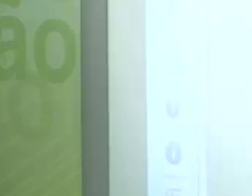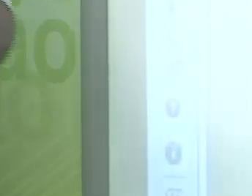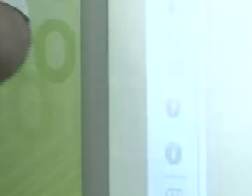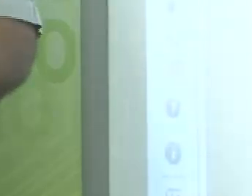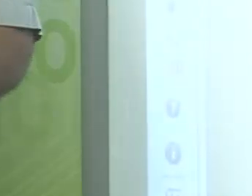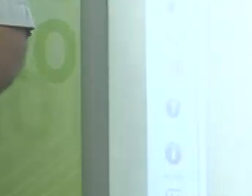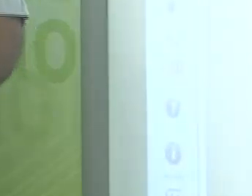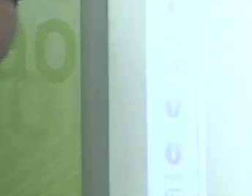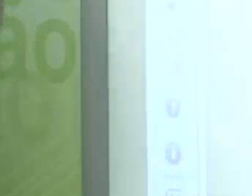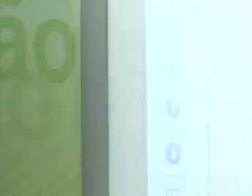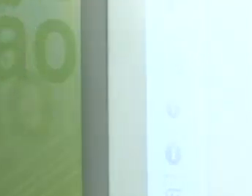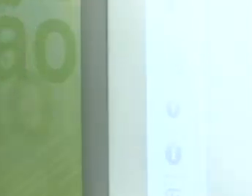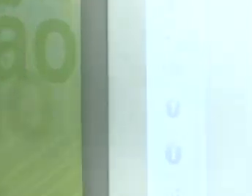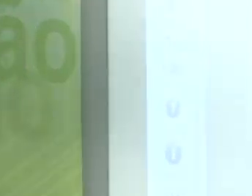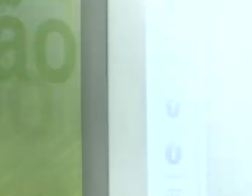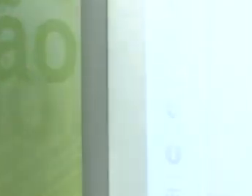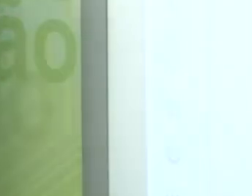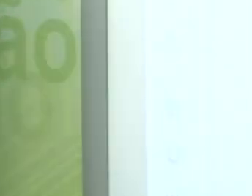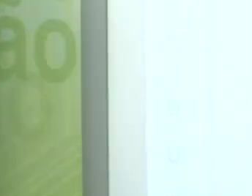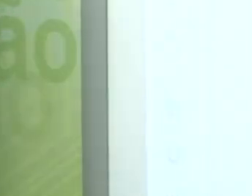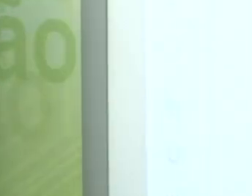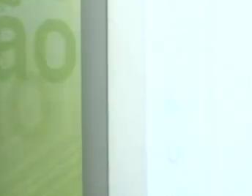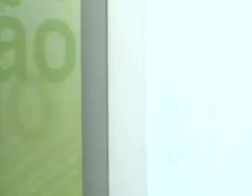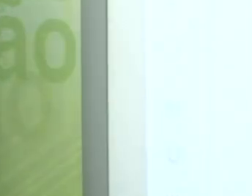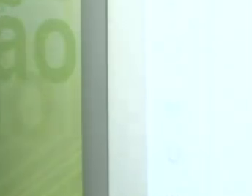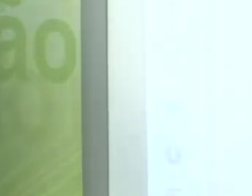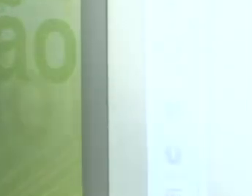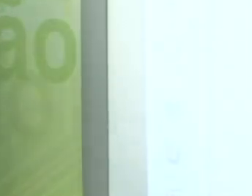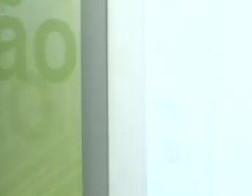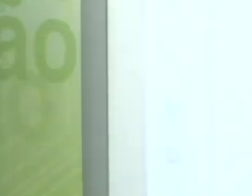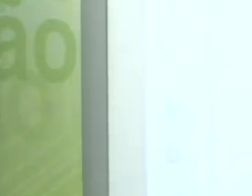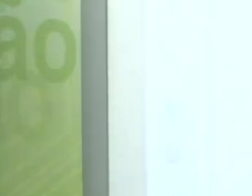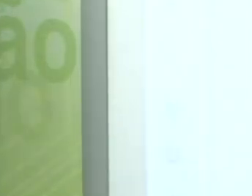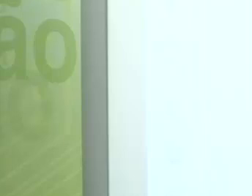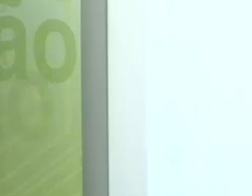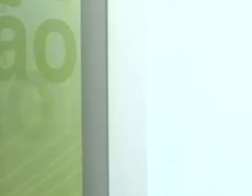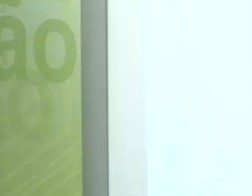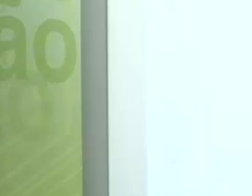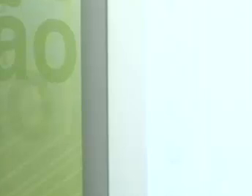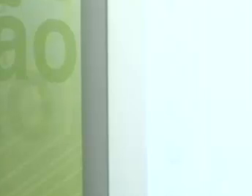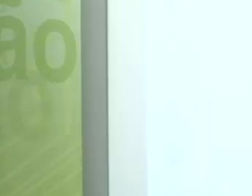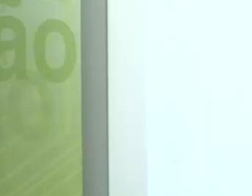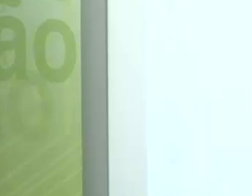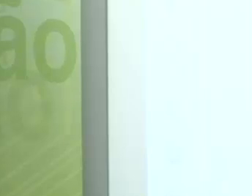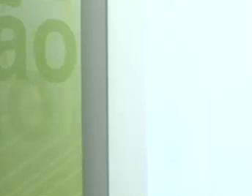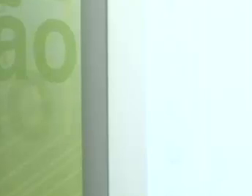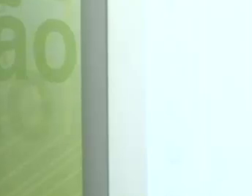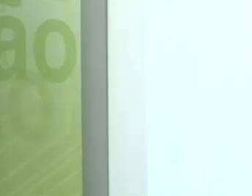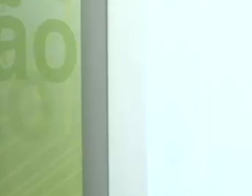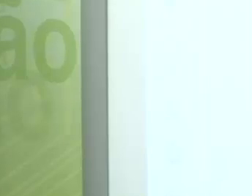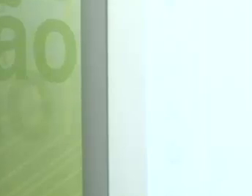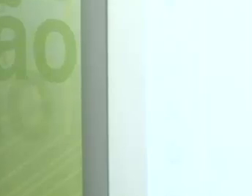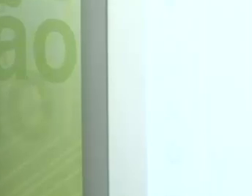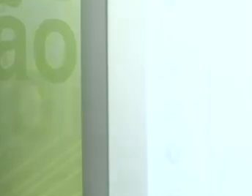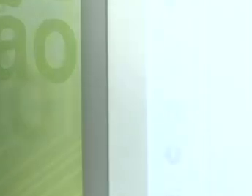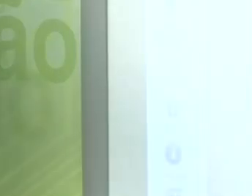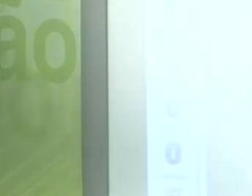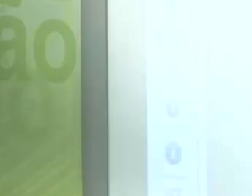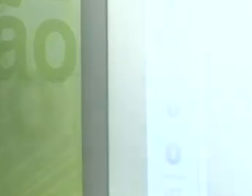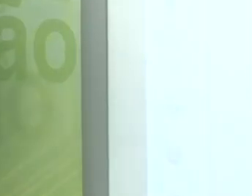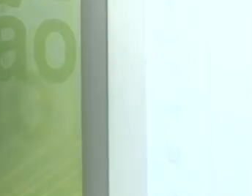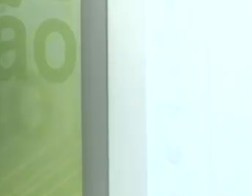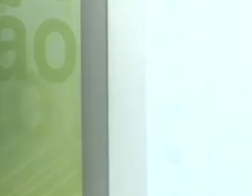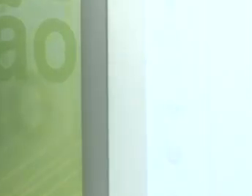C#, mas é tão válido quanto a sintaxe, é bem parecida. Vocês poderiam até fazer esse vídeo também em Java.